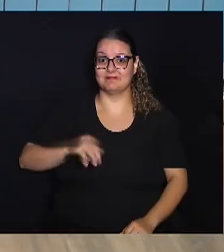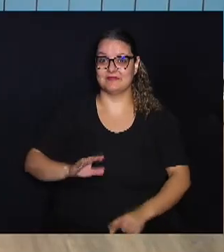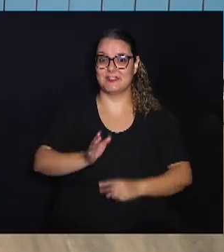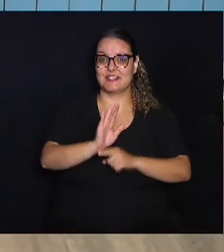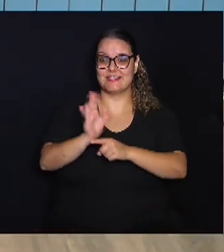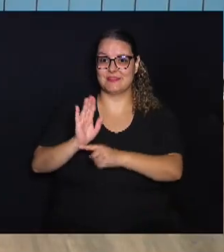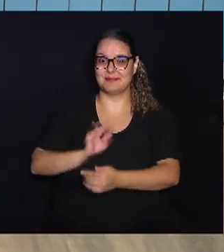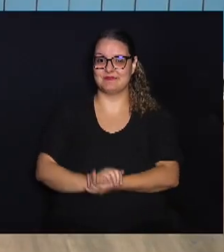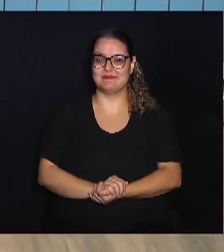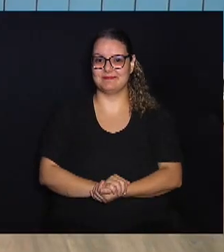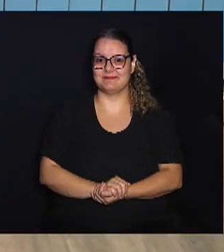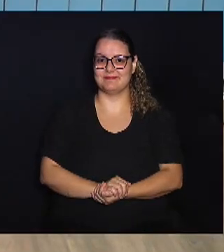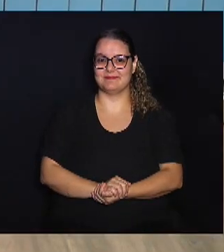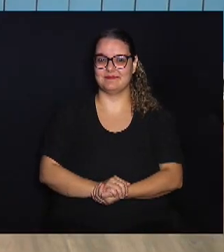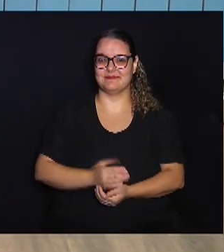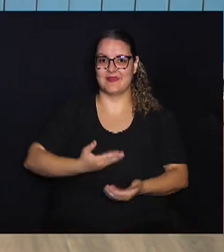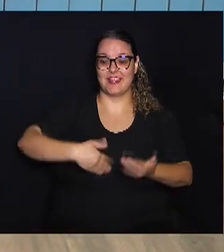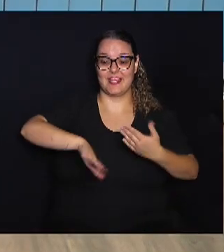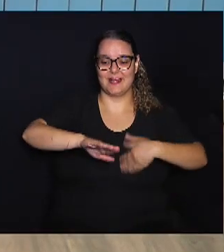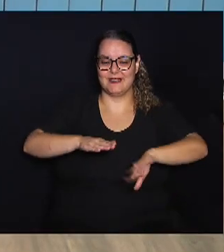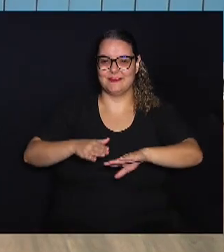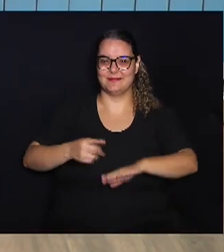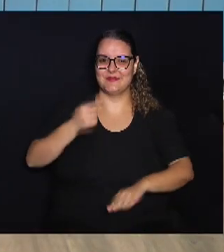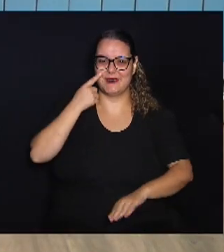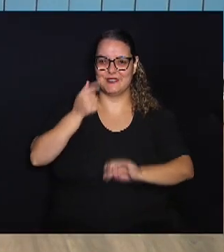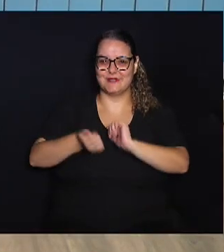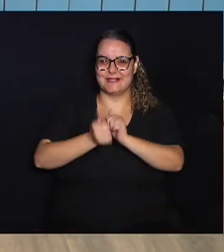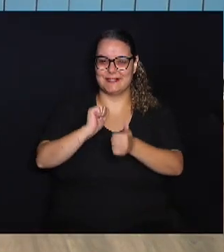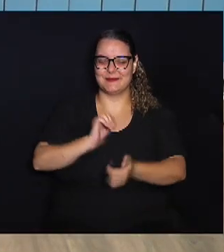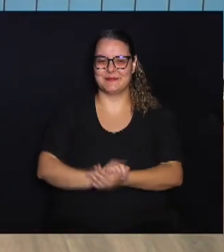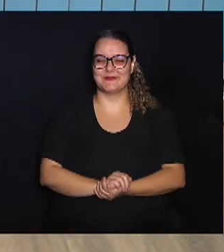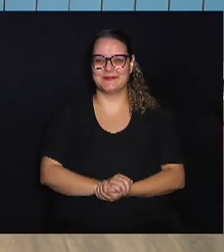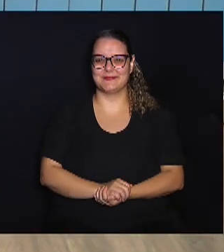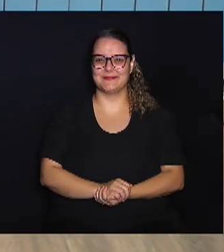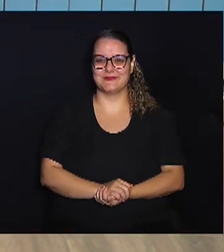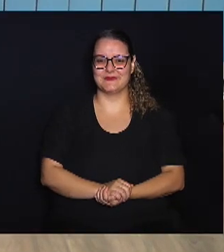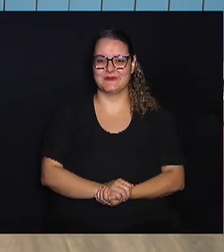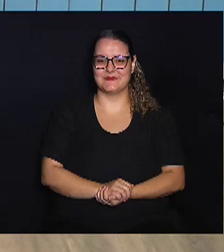cinemas. Karatê, olha o esporte aí.